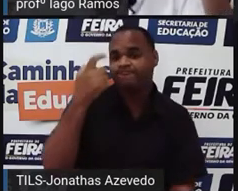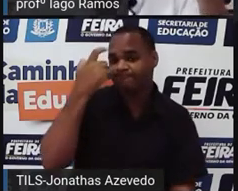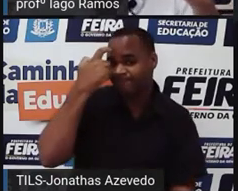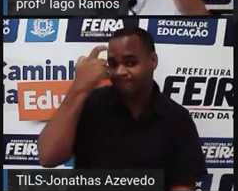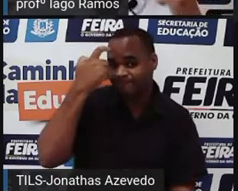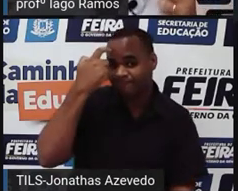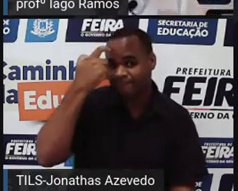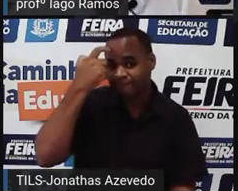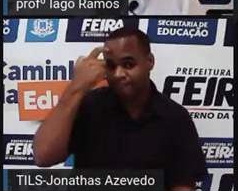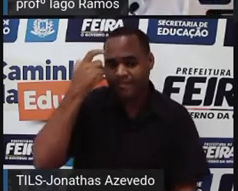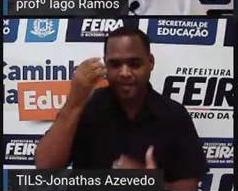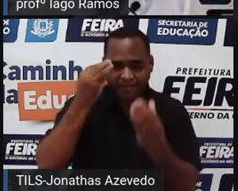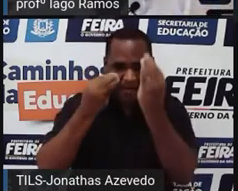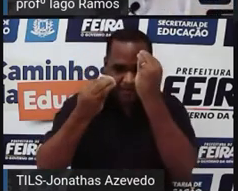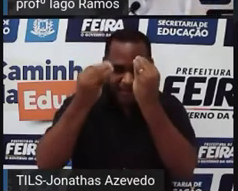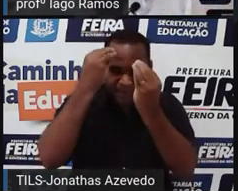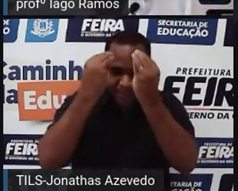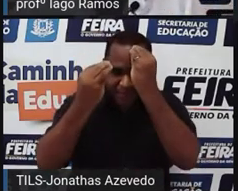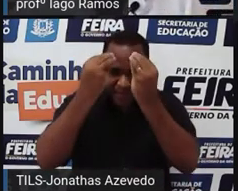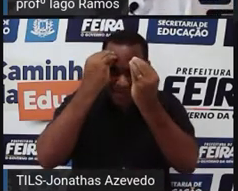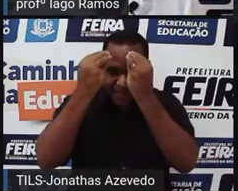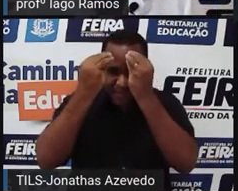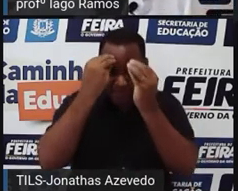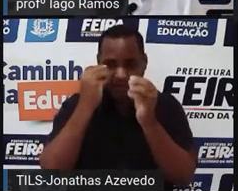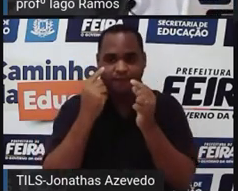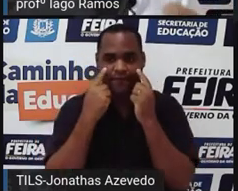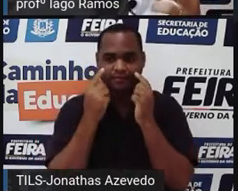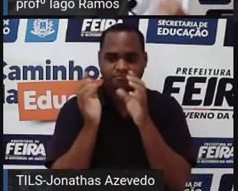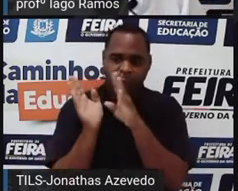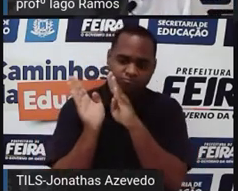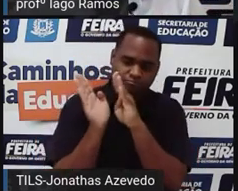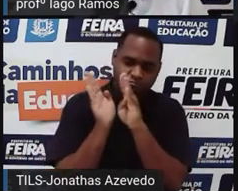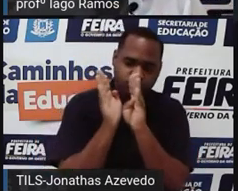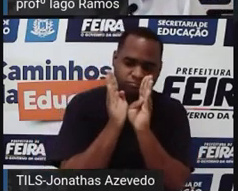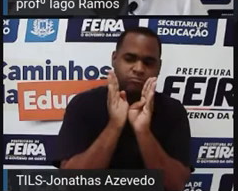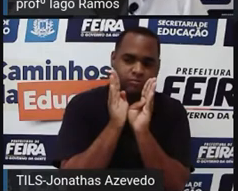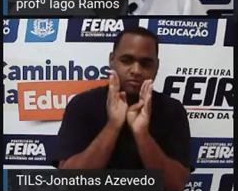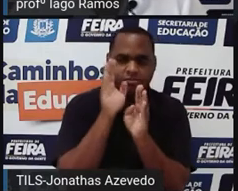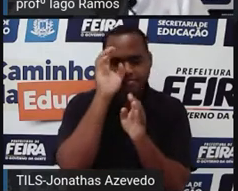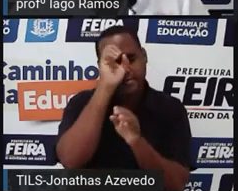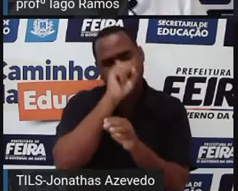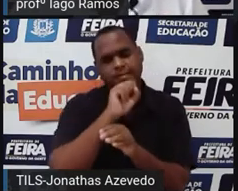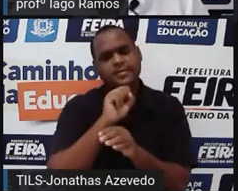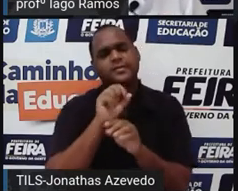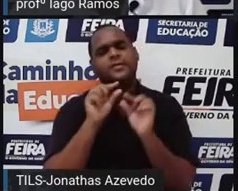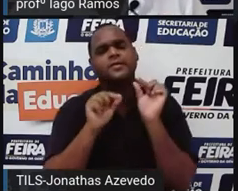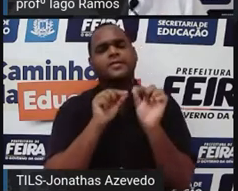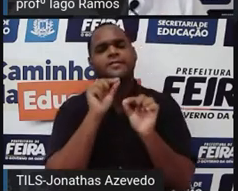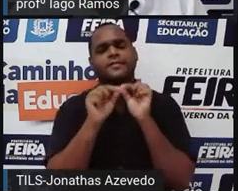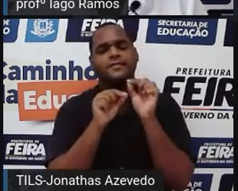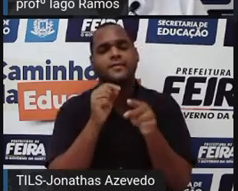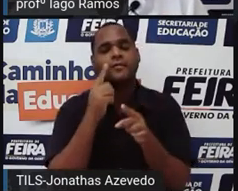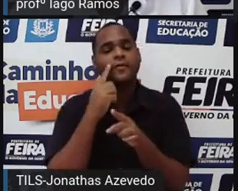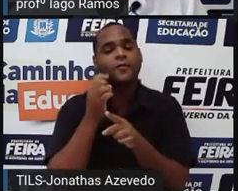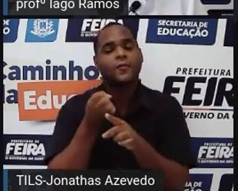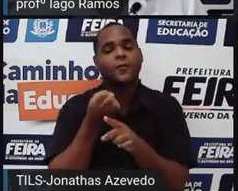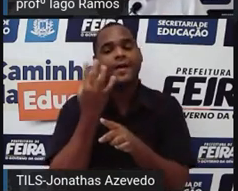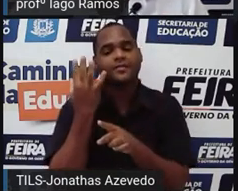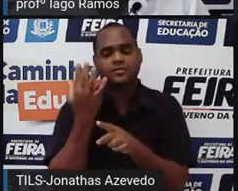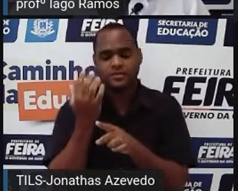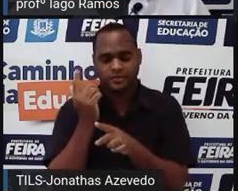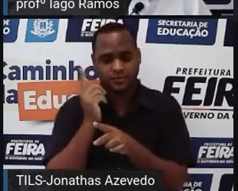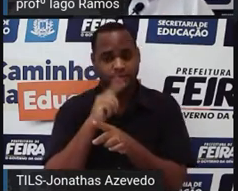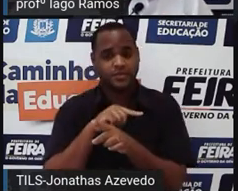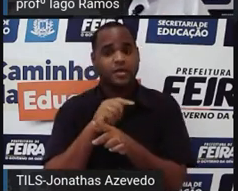Para acomodar as informações que a gente recebeu até aqui e pensar assim, ó, o quanto é que eu